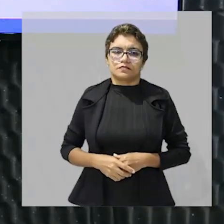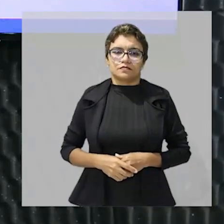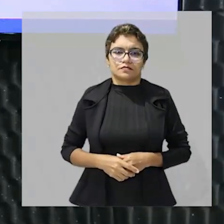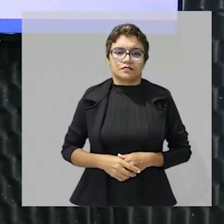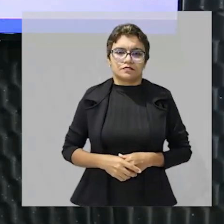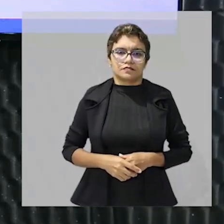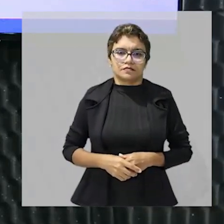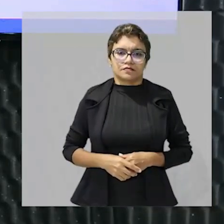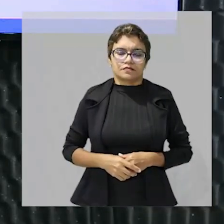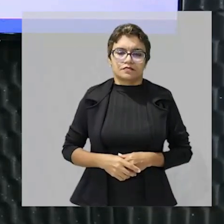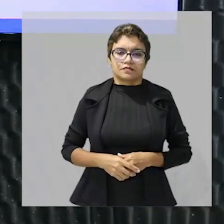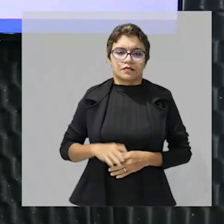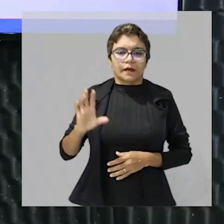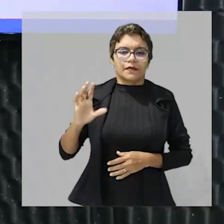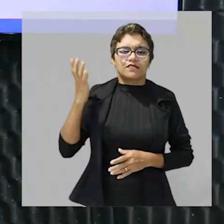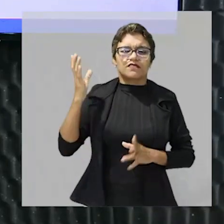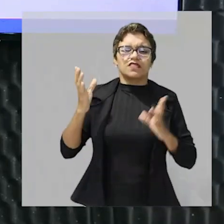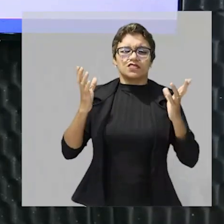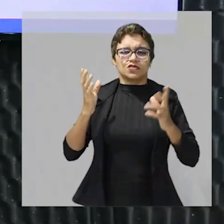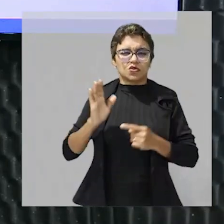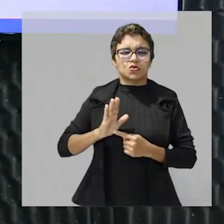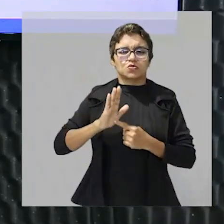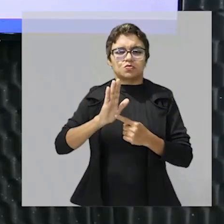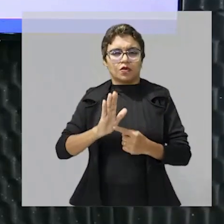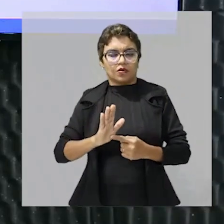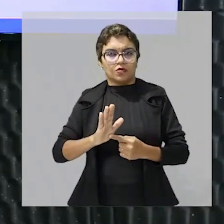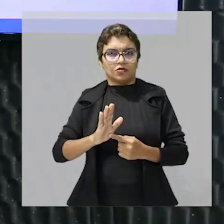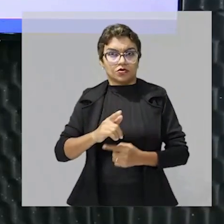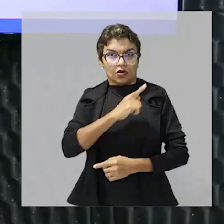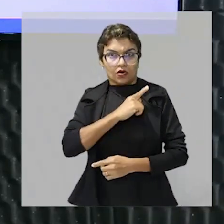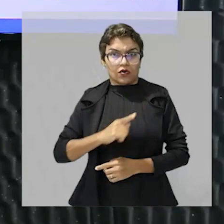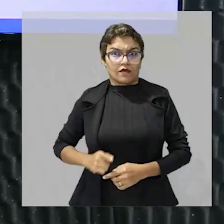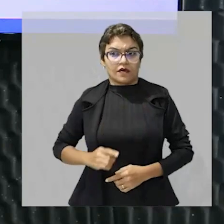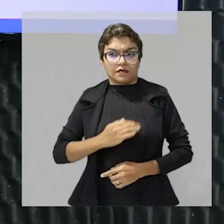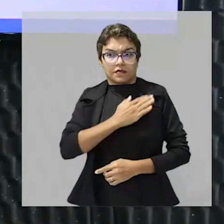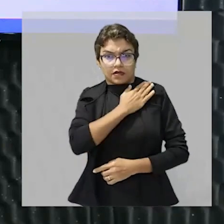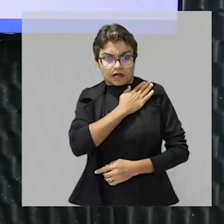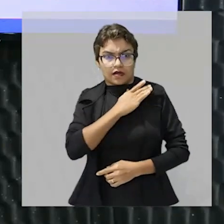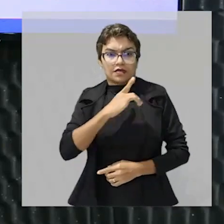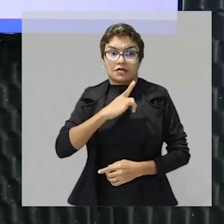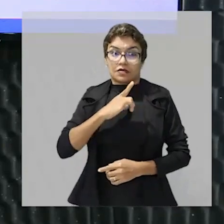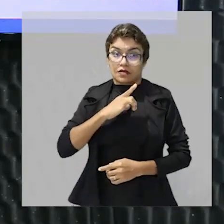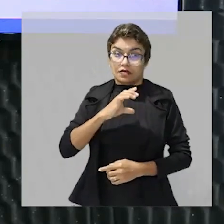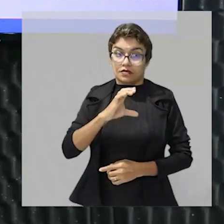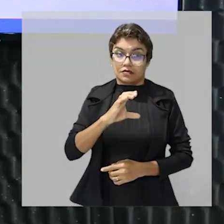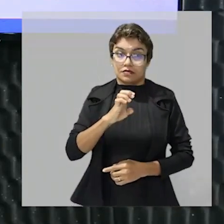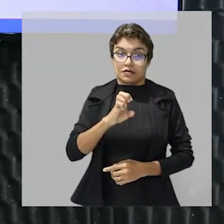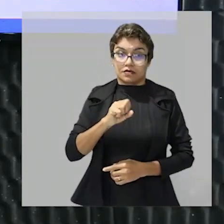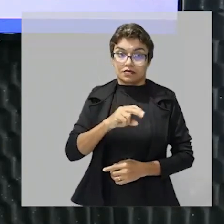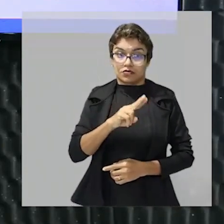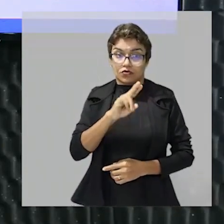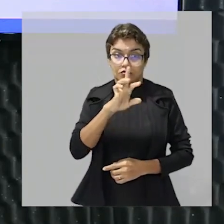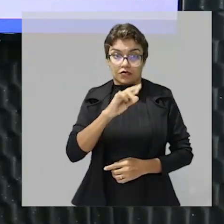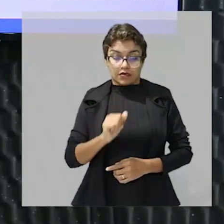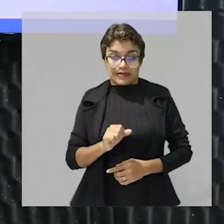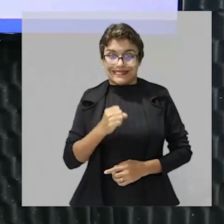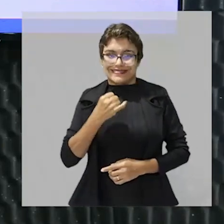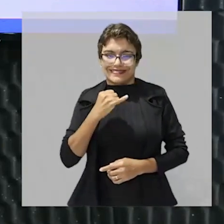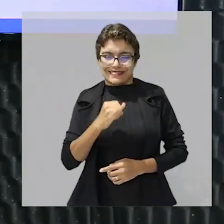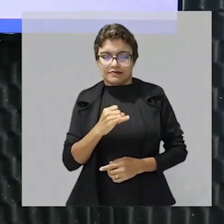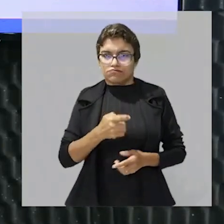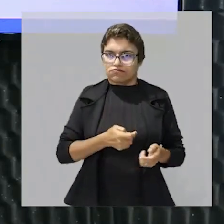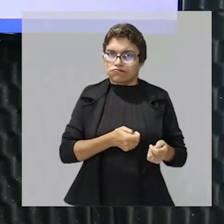público. Manifestações contrárias ao governo militar só passavam pela censura se conseguissem